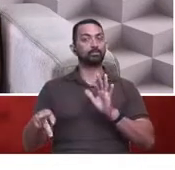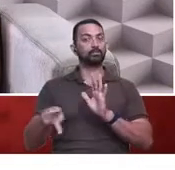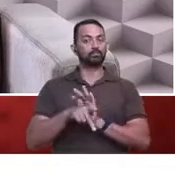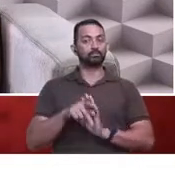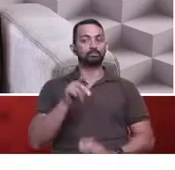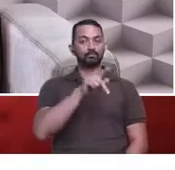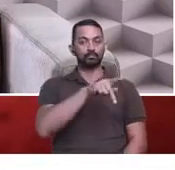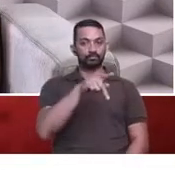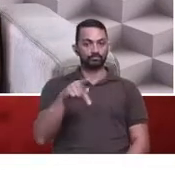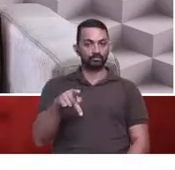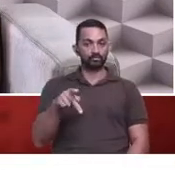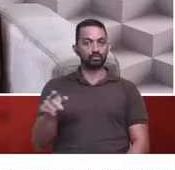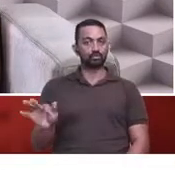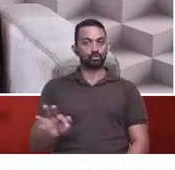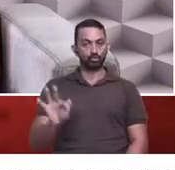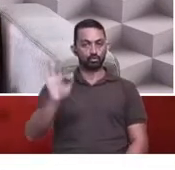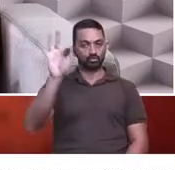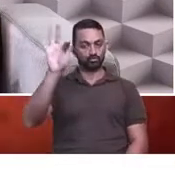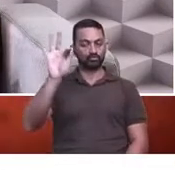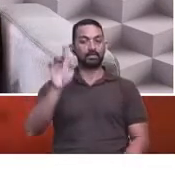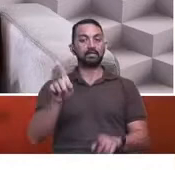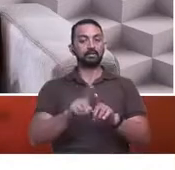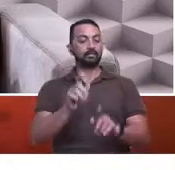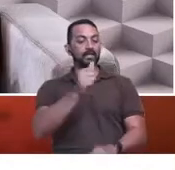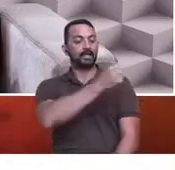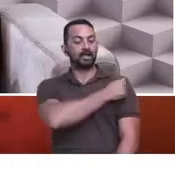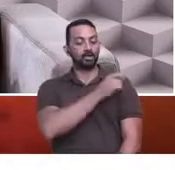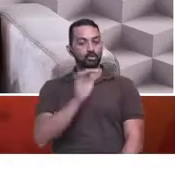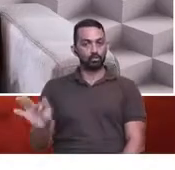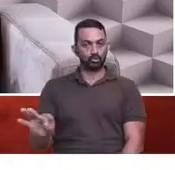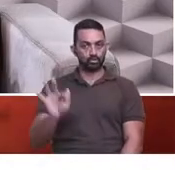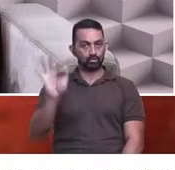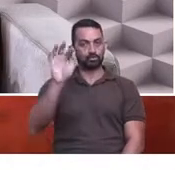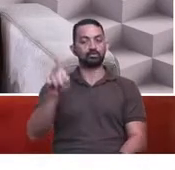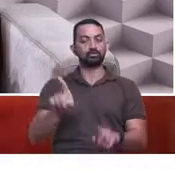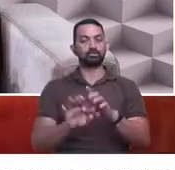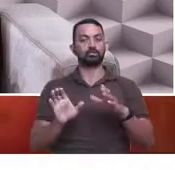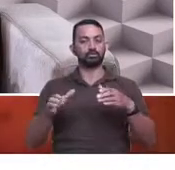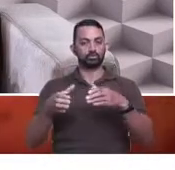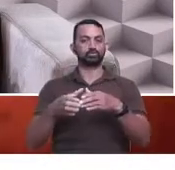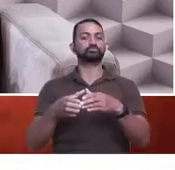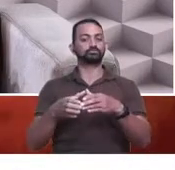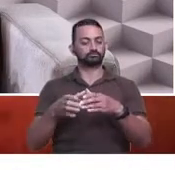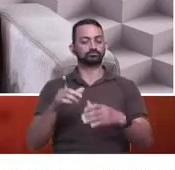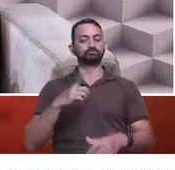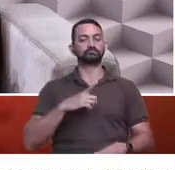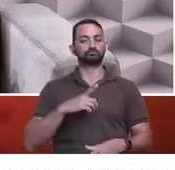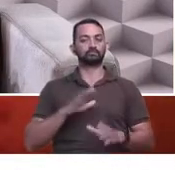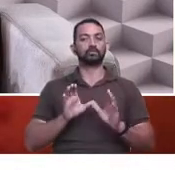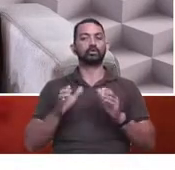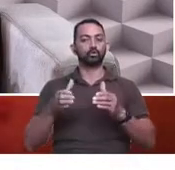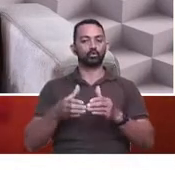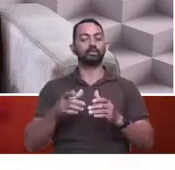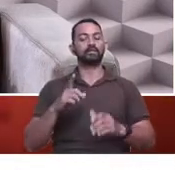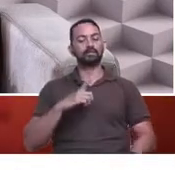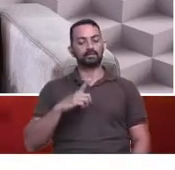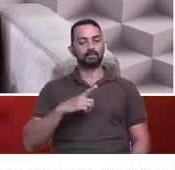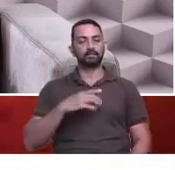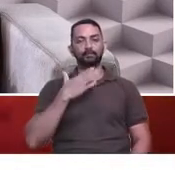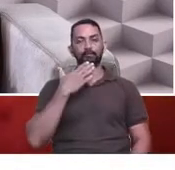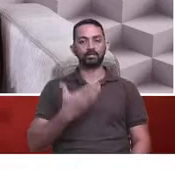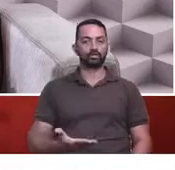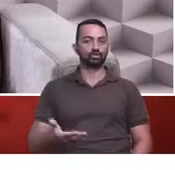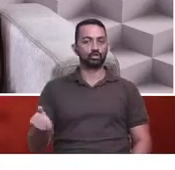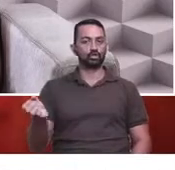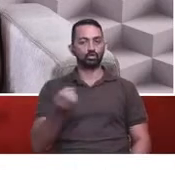organizado por professores da UFAM por alunos da UFMA pela comunidade acadêmica e essa comunidade